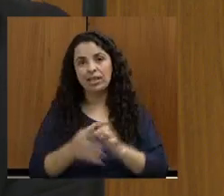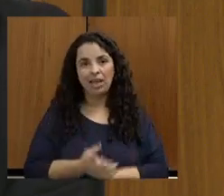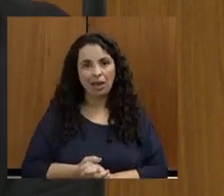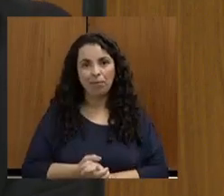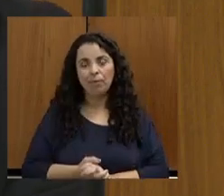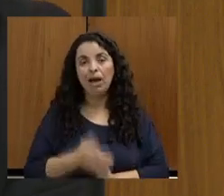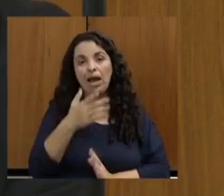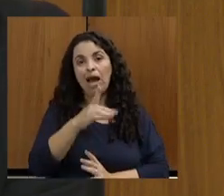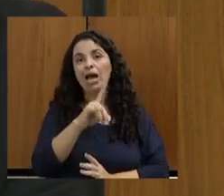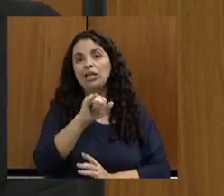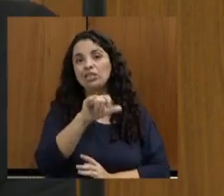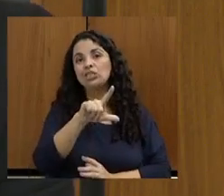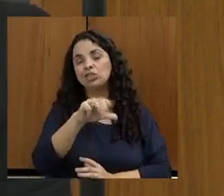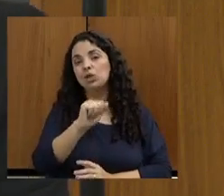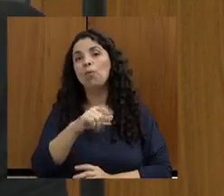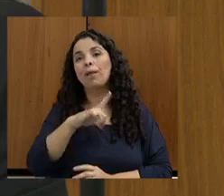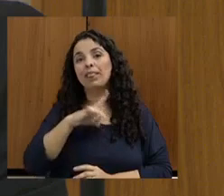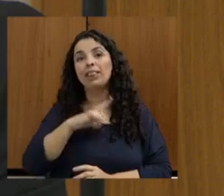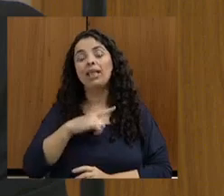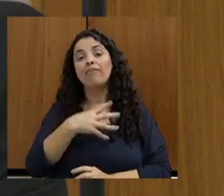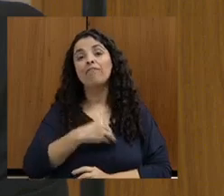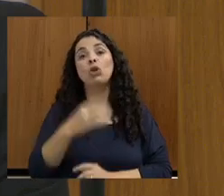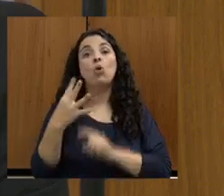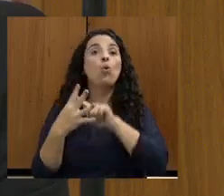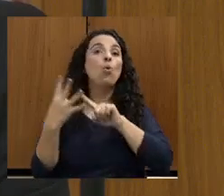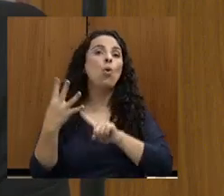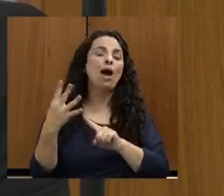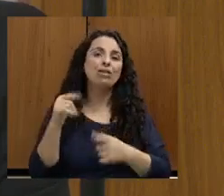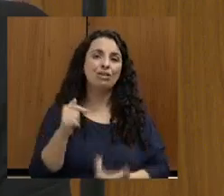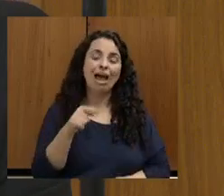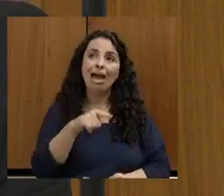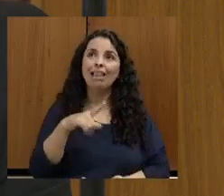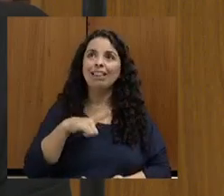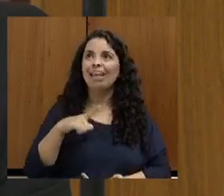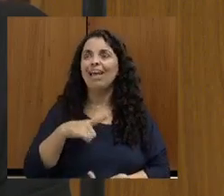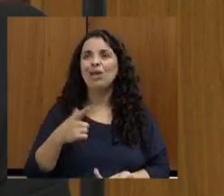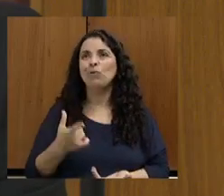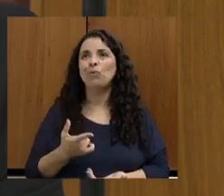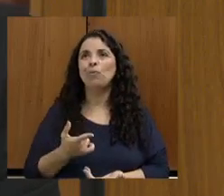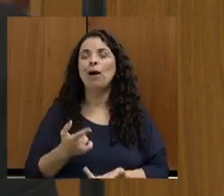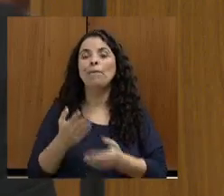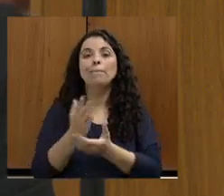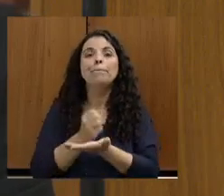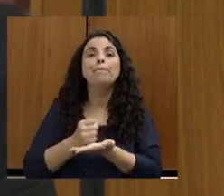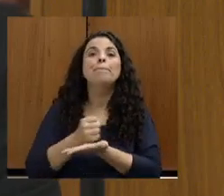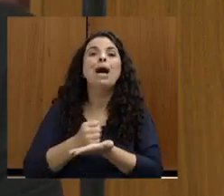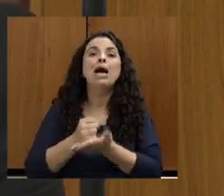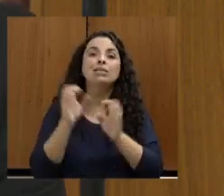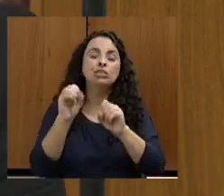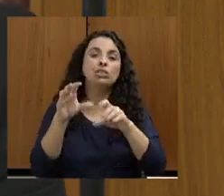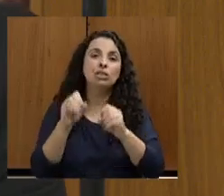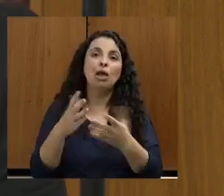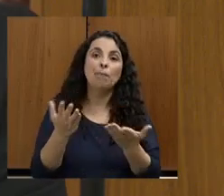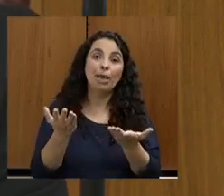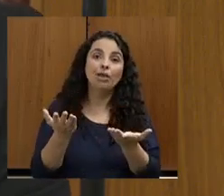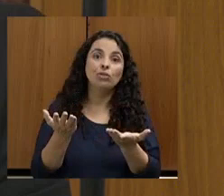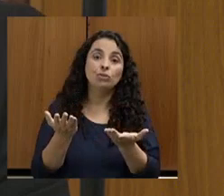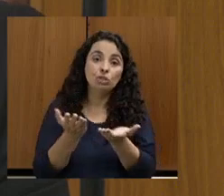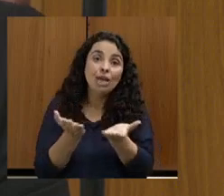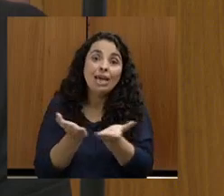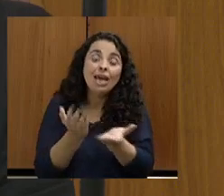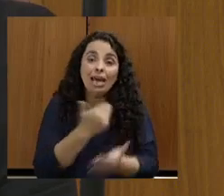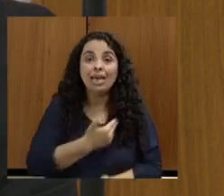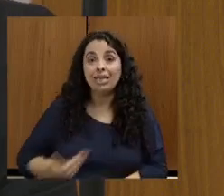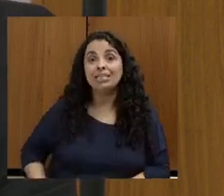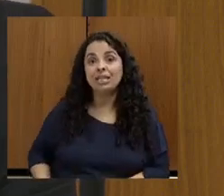princípio cristão, não é a realidade da maioria das escolas filiadas, gente, o SINEP, 90% das escolas são micro e pequenas escolas, micro e